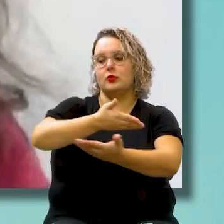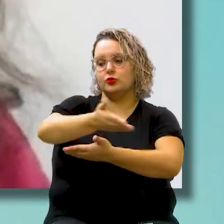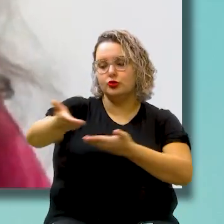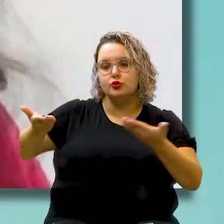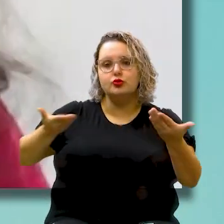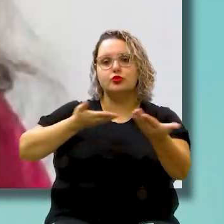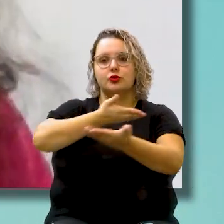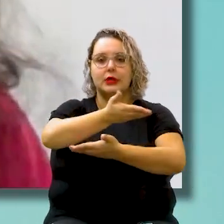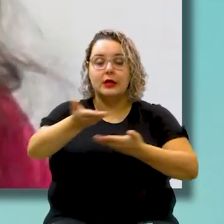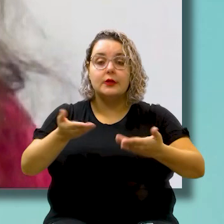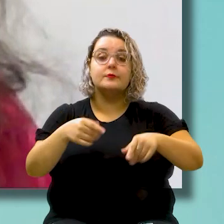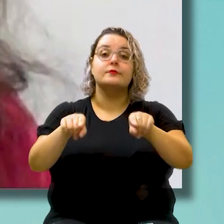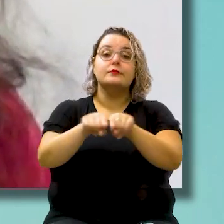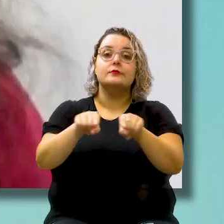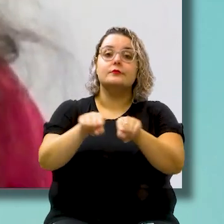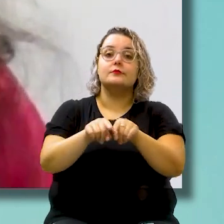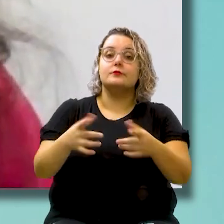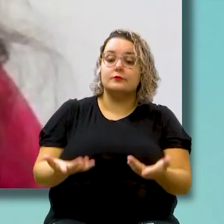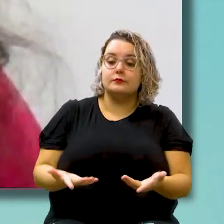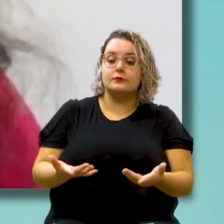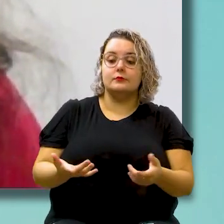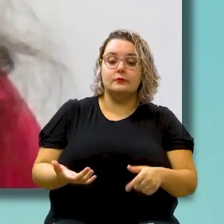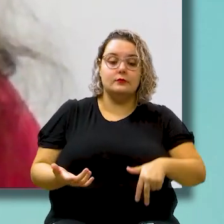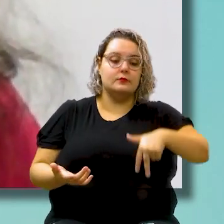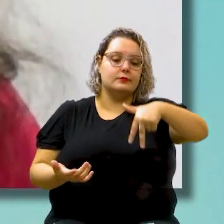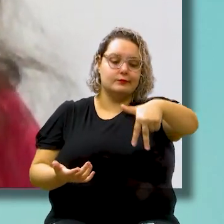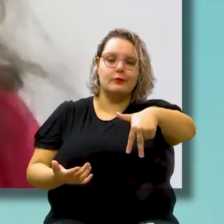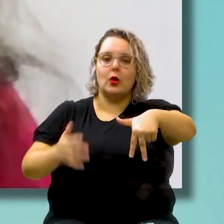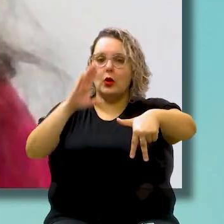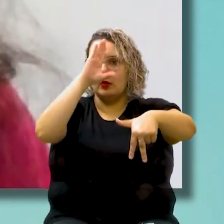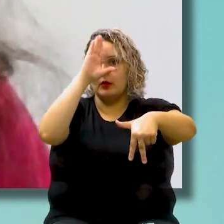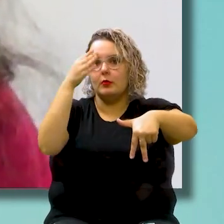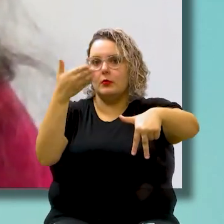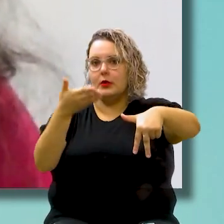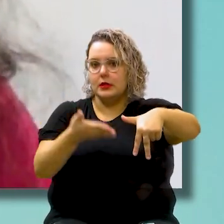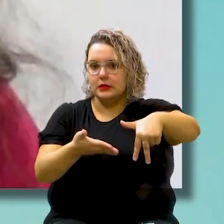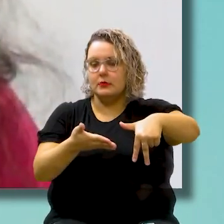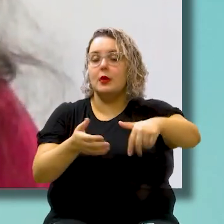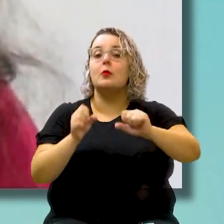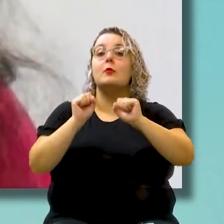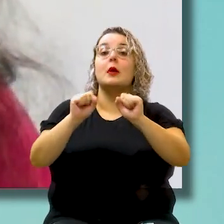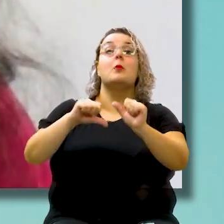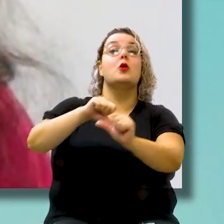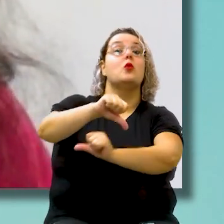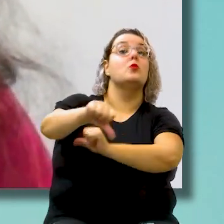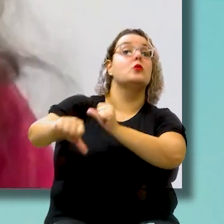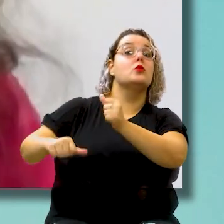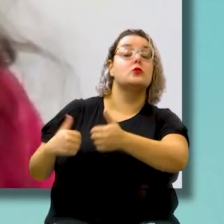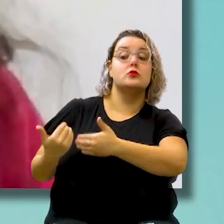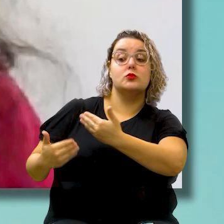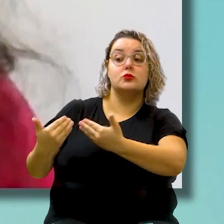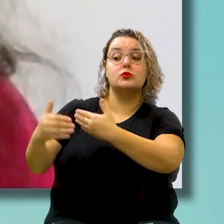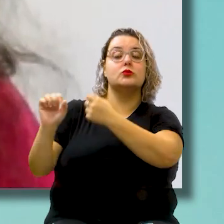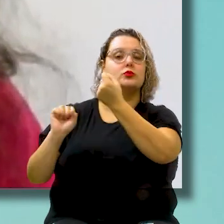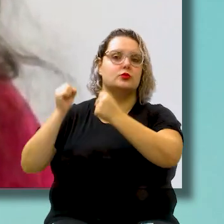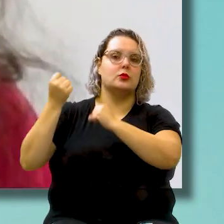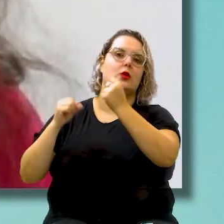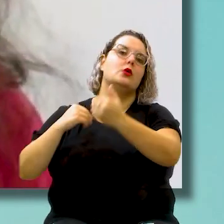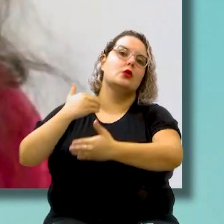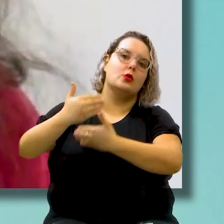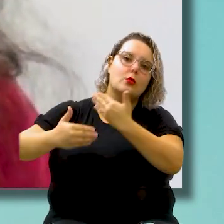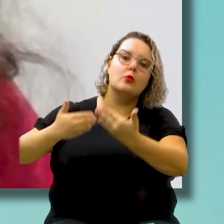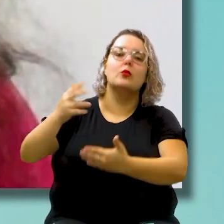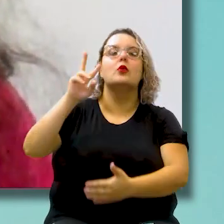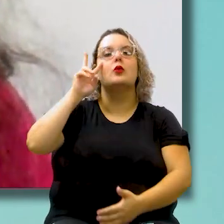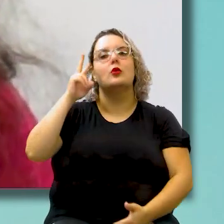da circularidade, ele ser um ator fundamental para poder mudar o processo